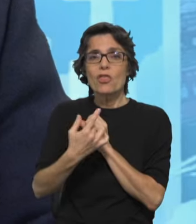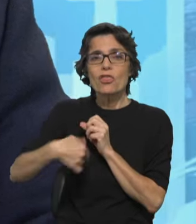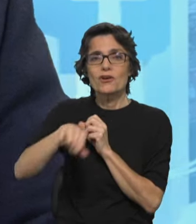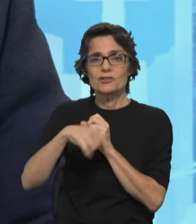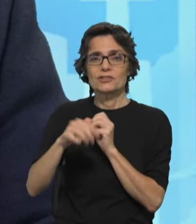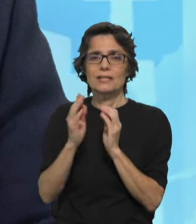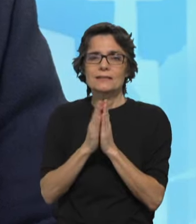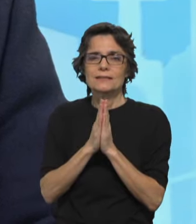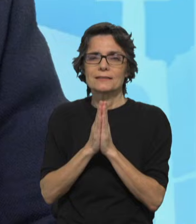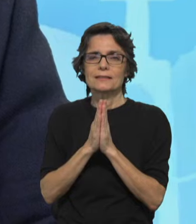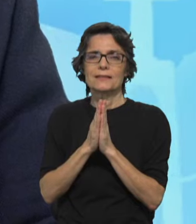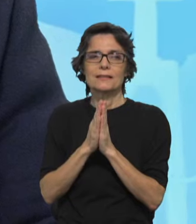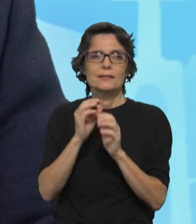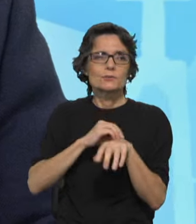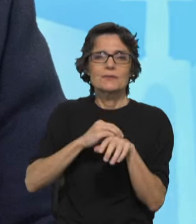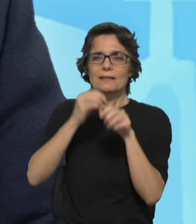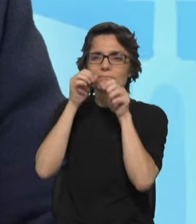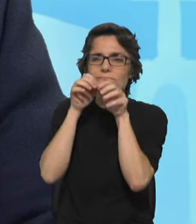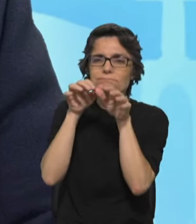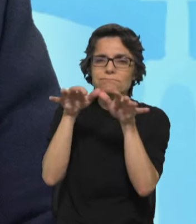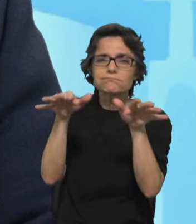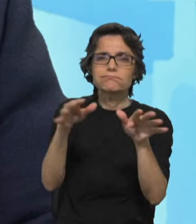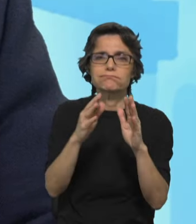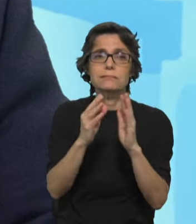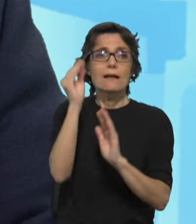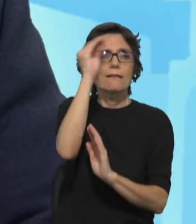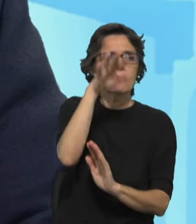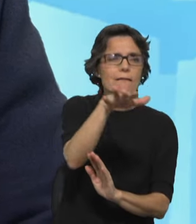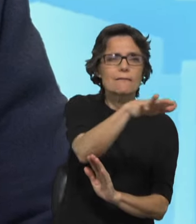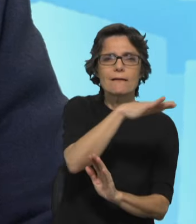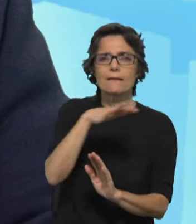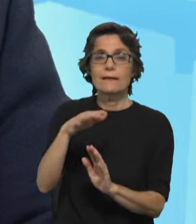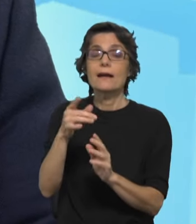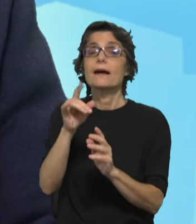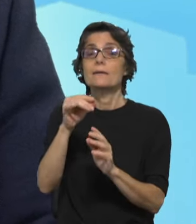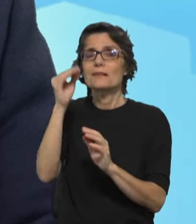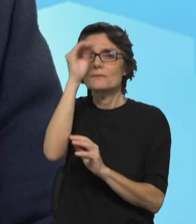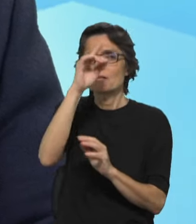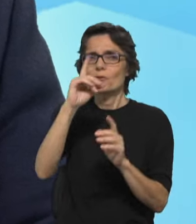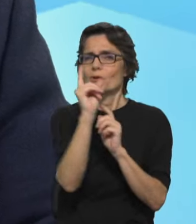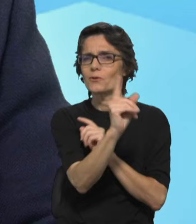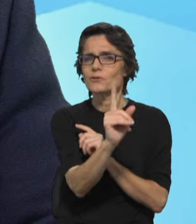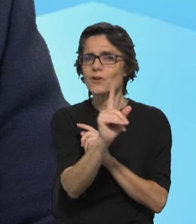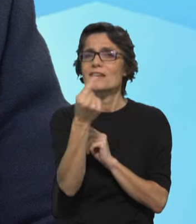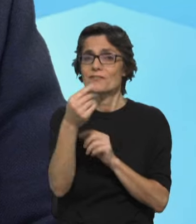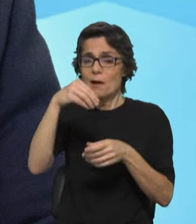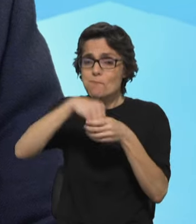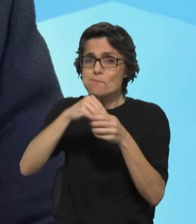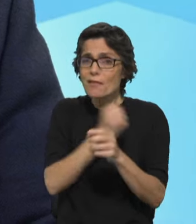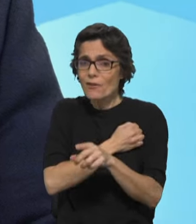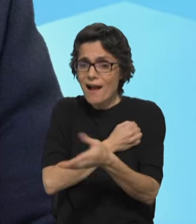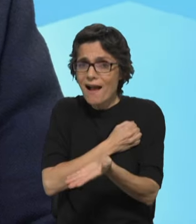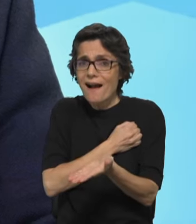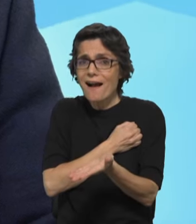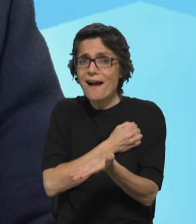modo destemido, e as periferias às vezes estão-nos à porta, como sabemos, e às vezes estão-nos dentro de casa, e esta atenção a cada um